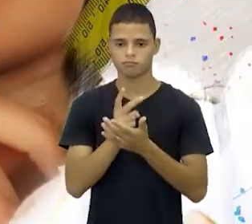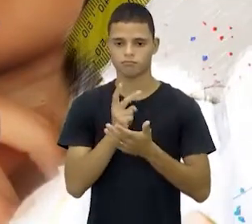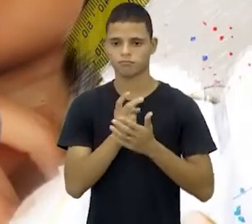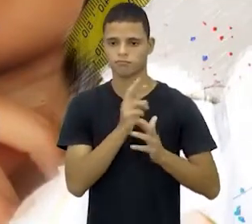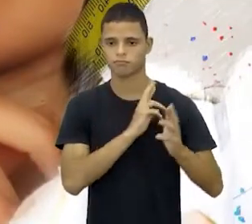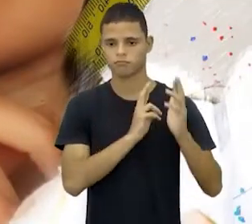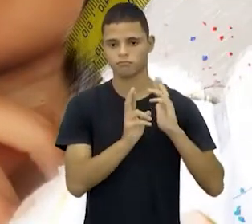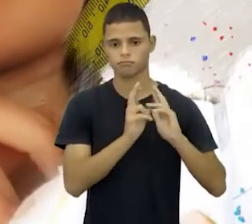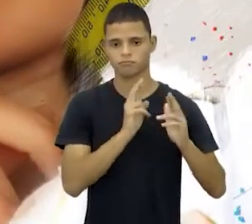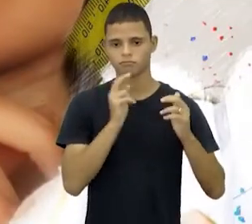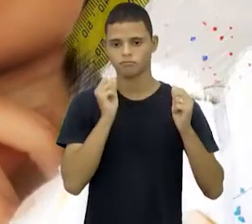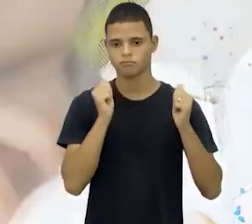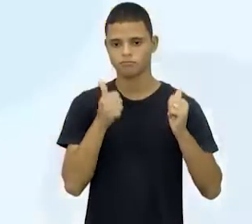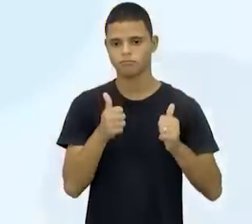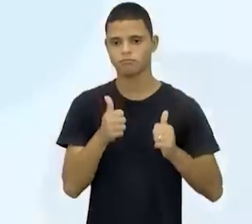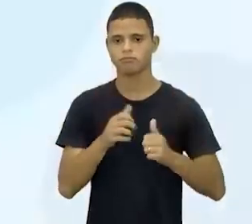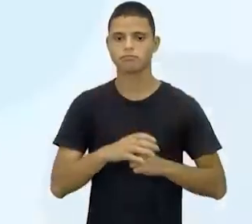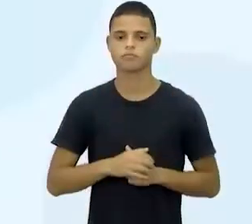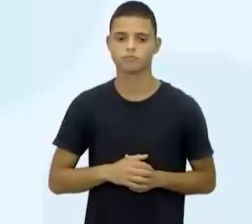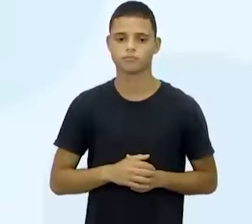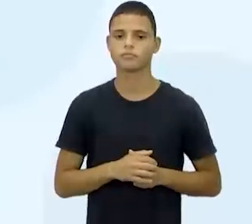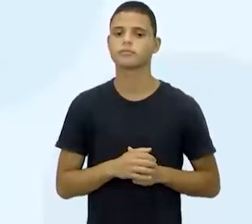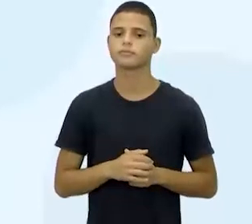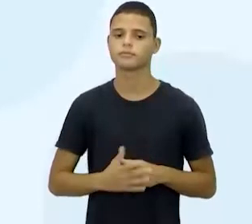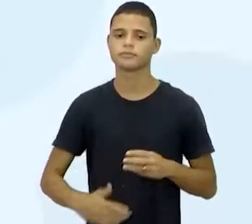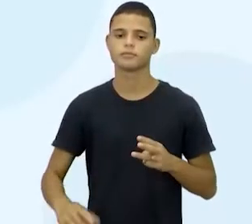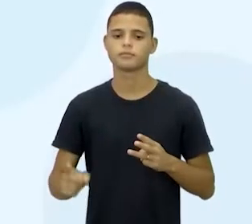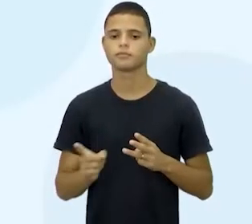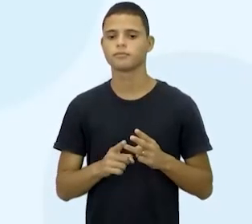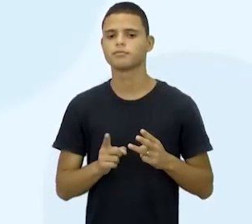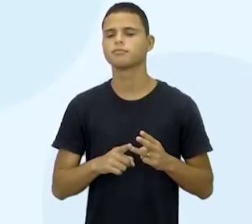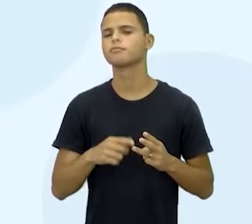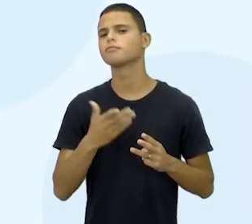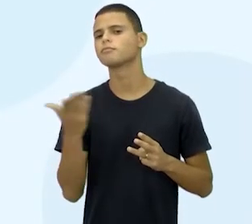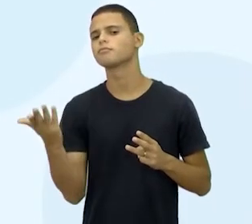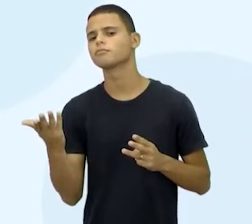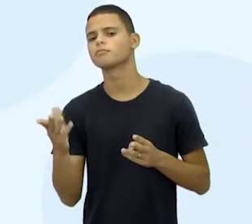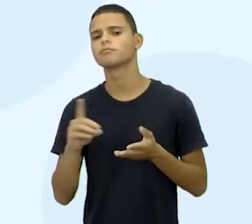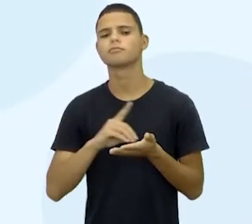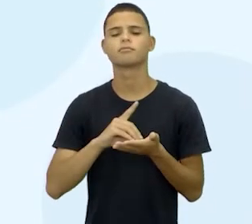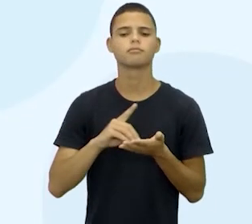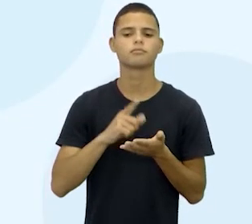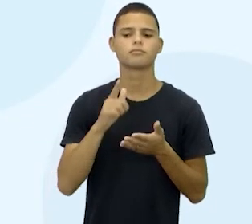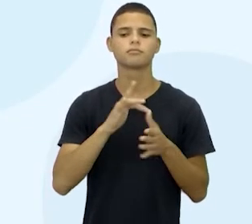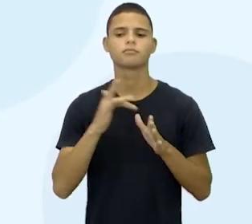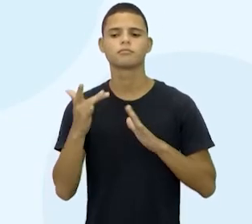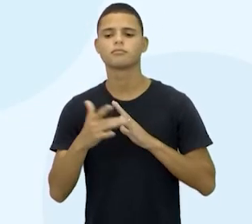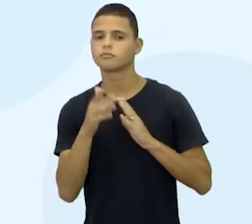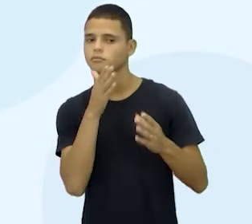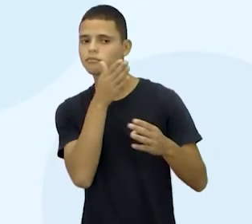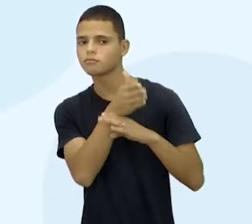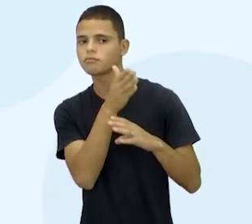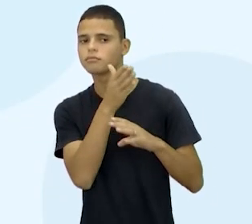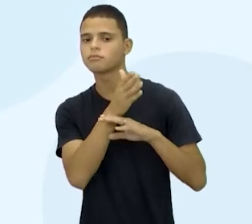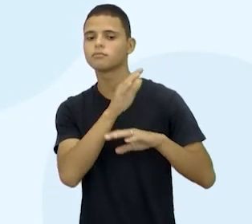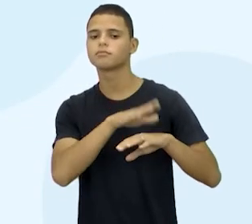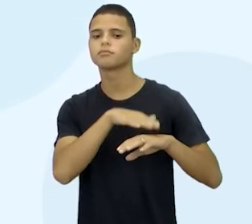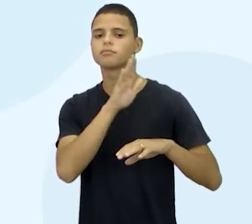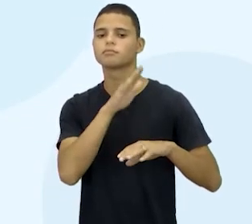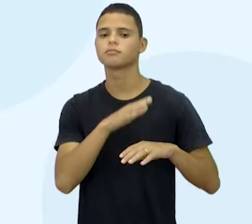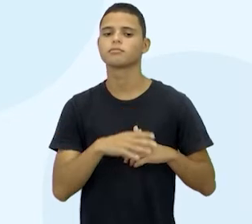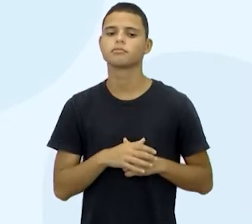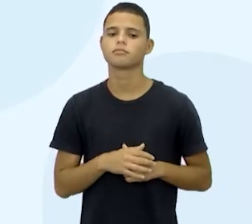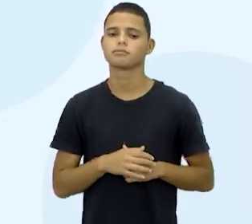de comunicação, tá certo? Voltando às nossas perguntas norteadoras, que mídias sociais você costuma acessar com mais